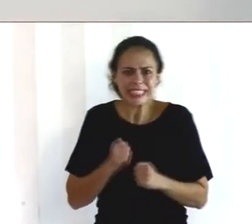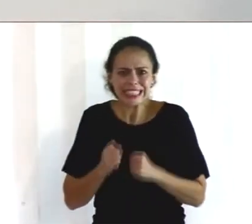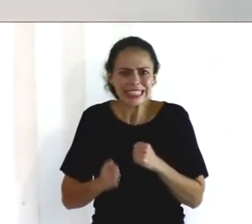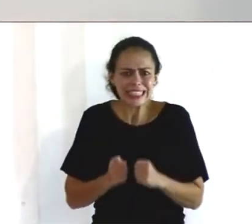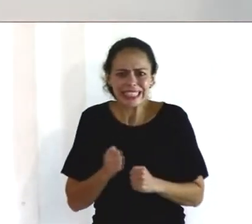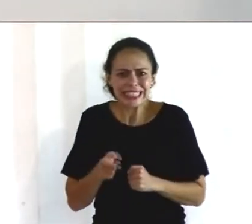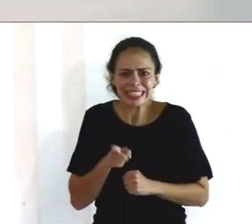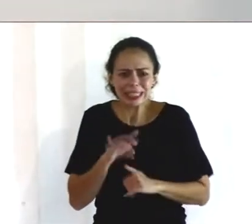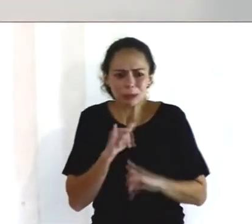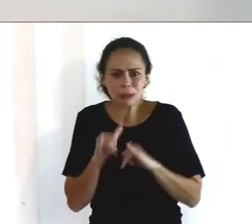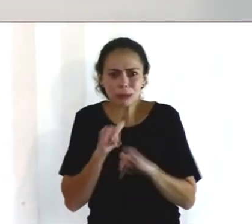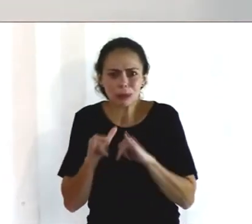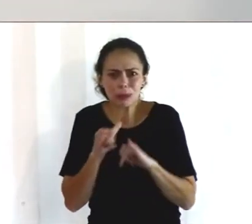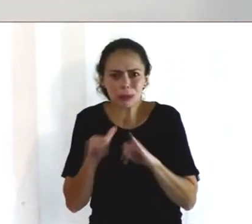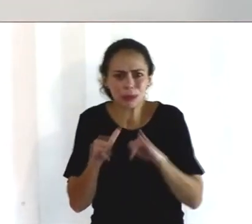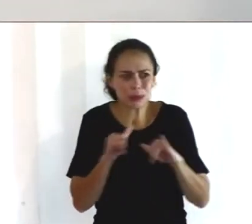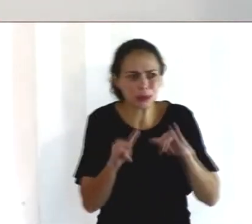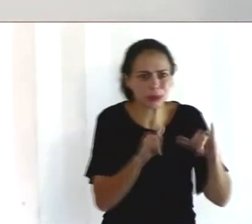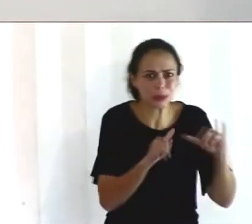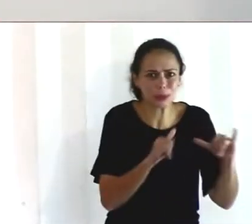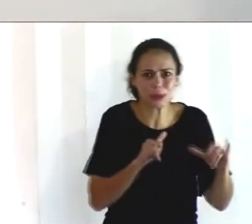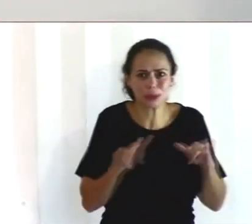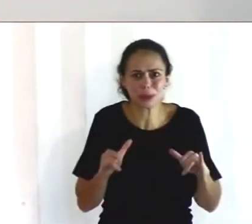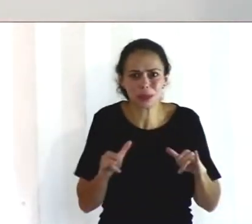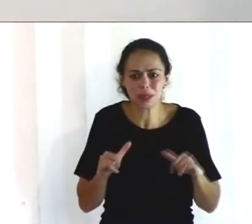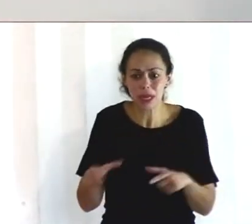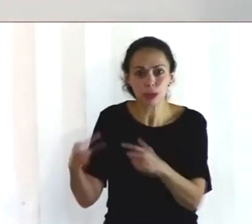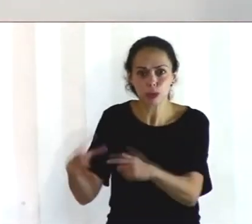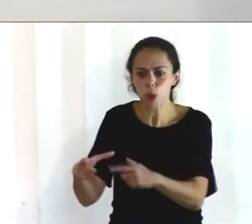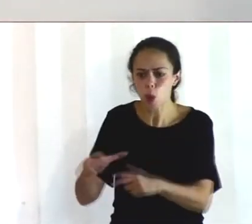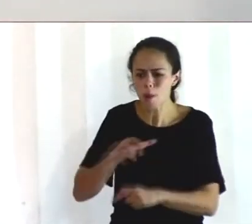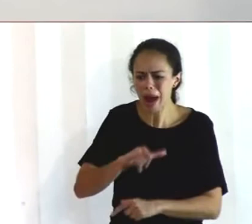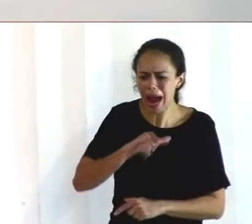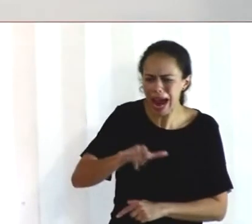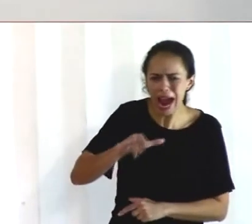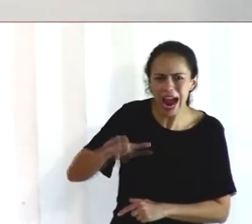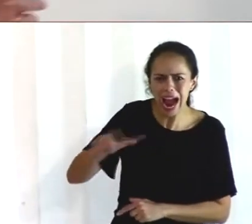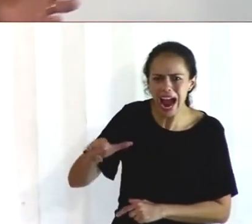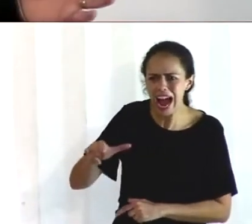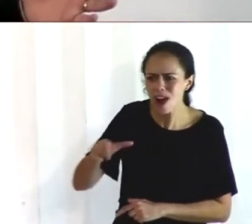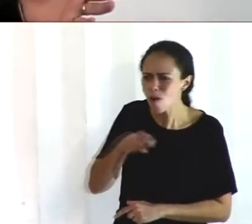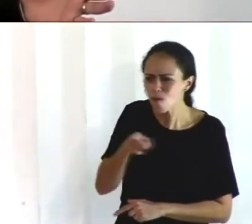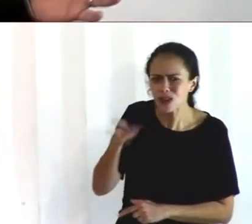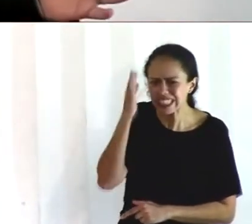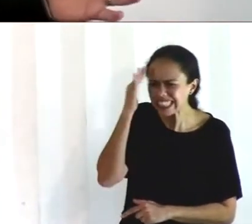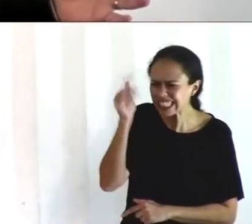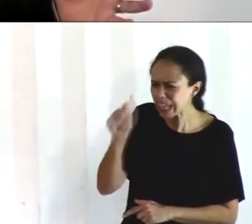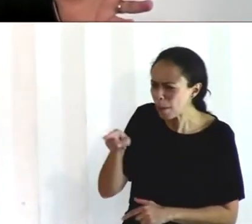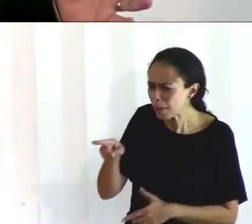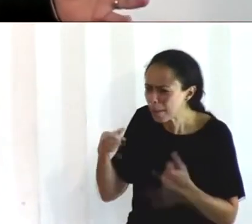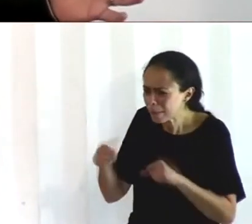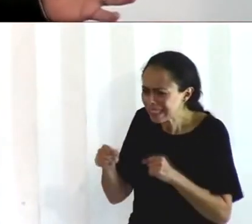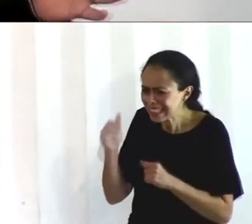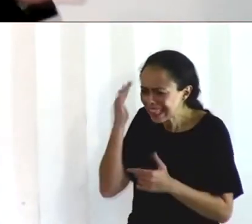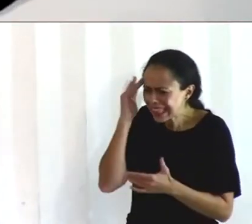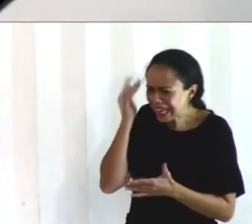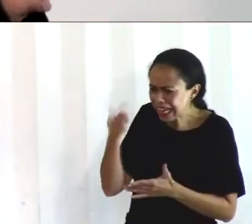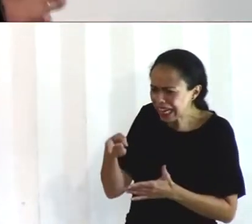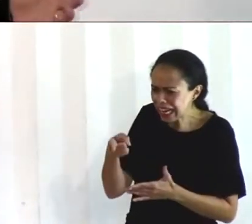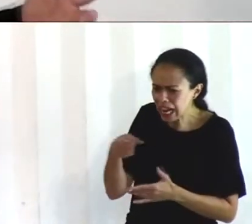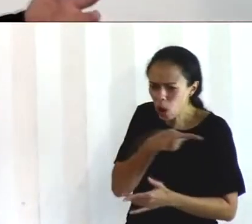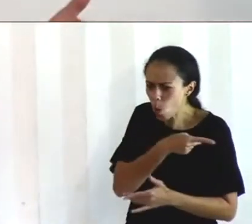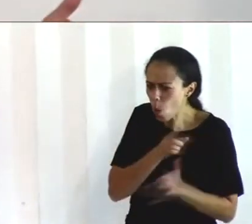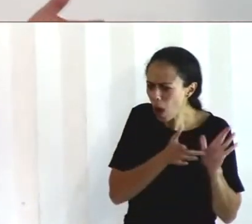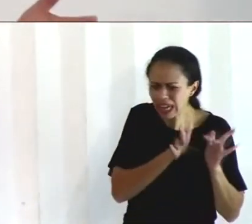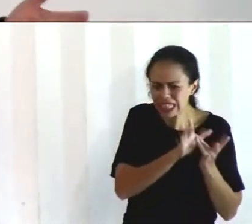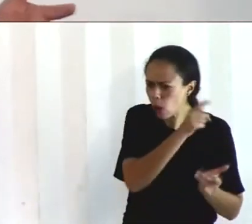em Sicar. Sicar é essa cidade. A mulher vai e diz, gente, vocês precisam ver quem eu conheci. Tem um homem